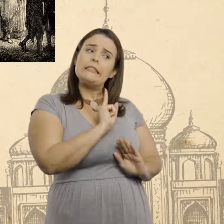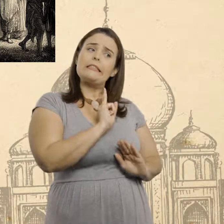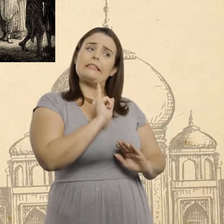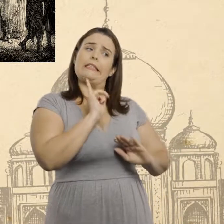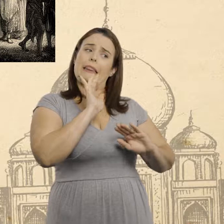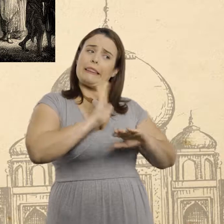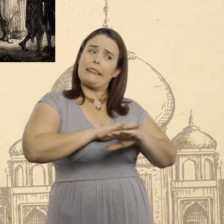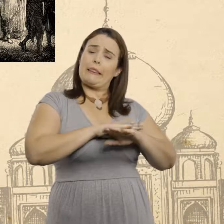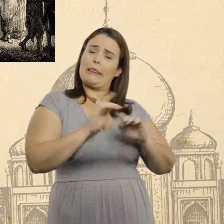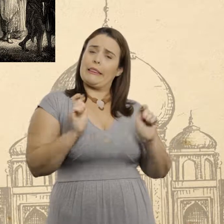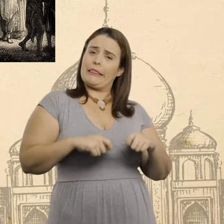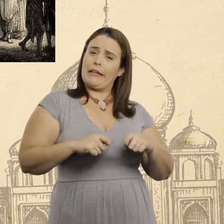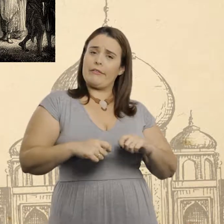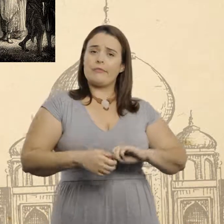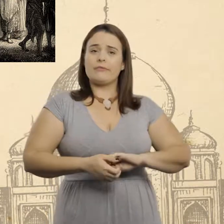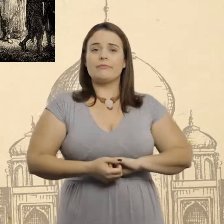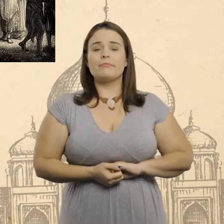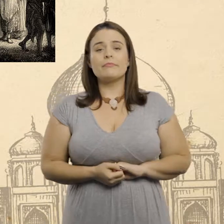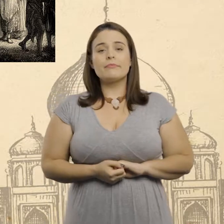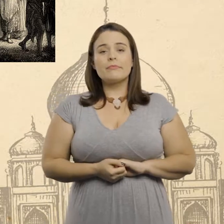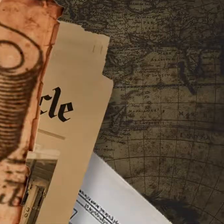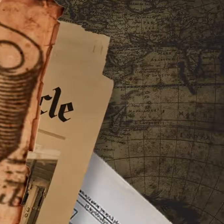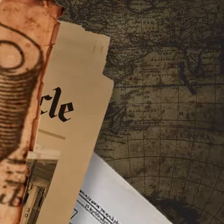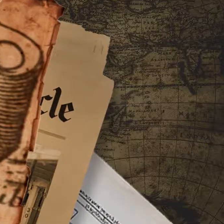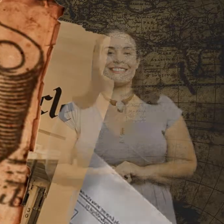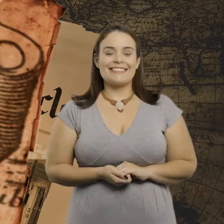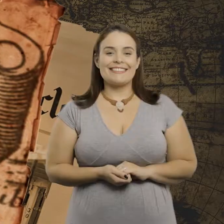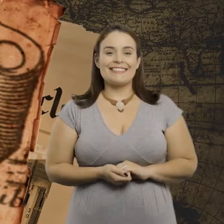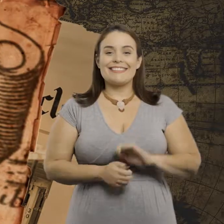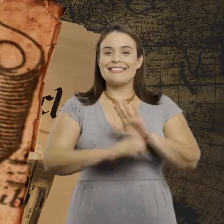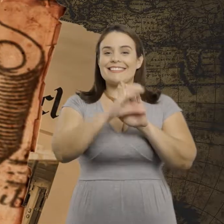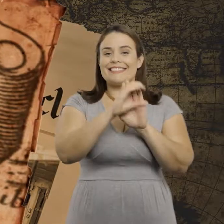só era assim quando tinha tempo.